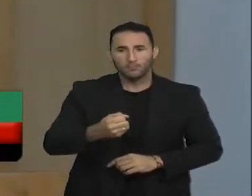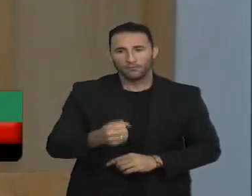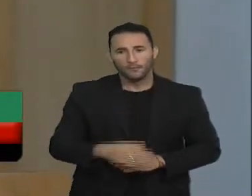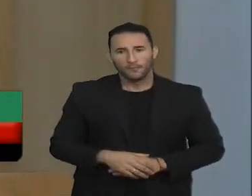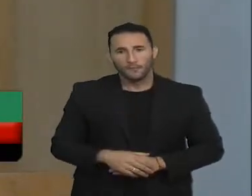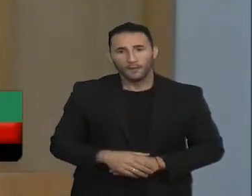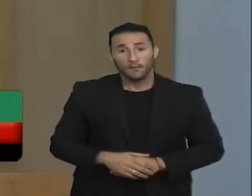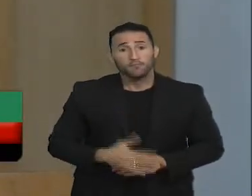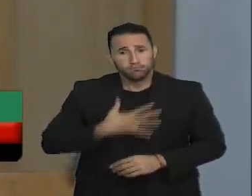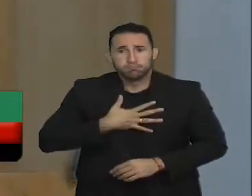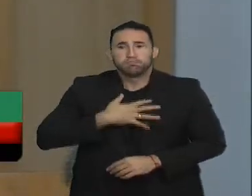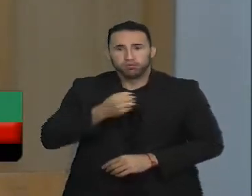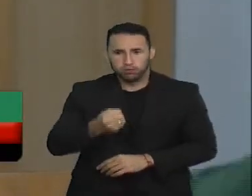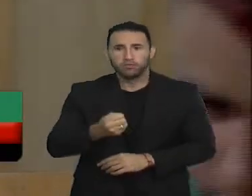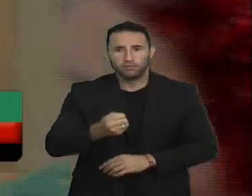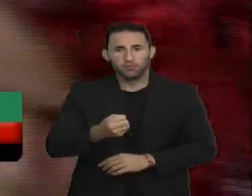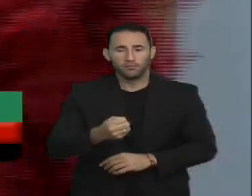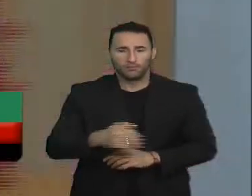Ele se matou.